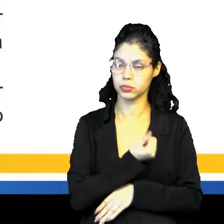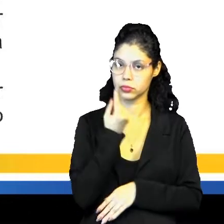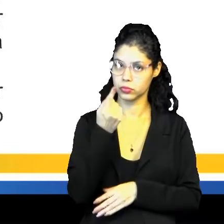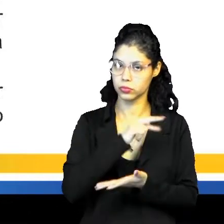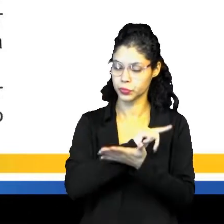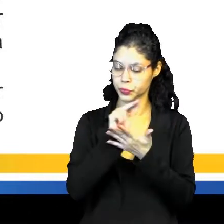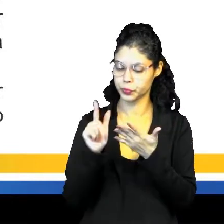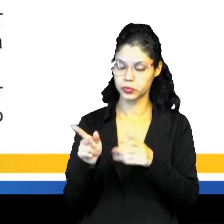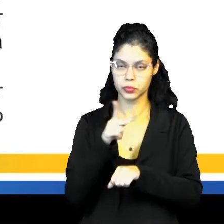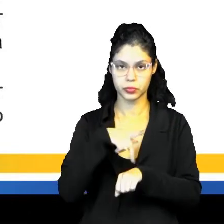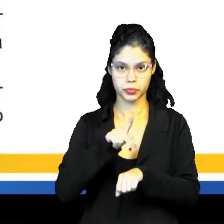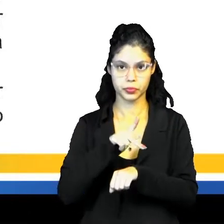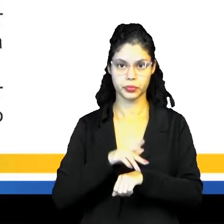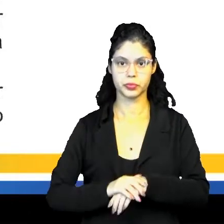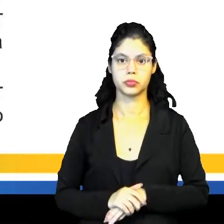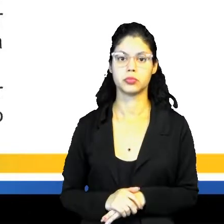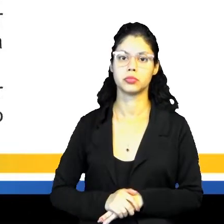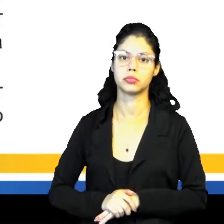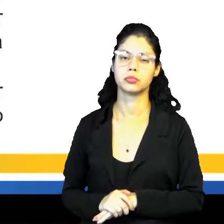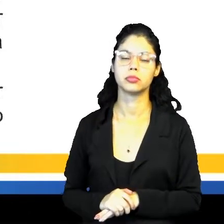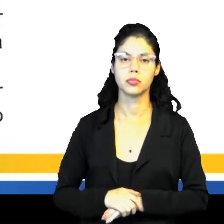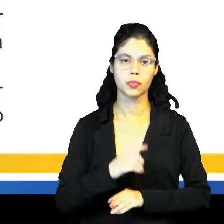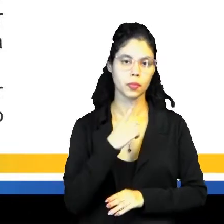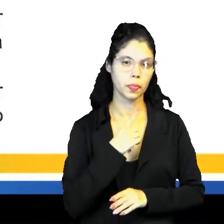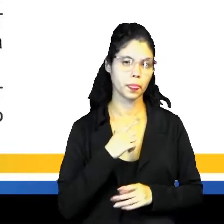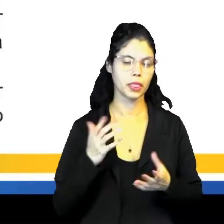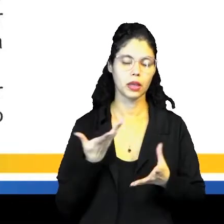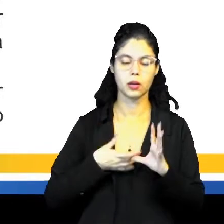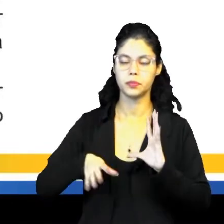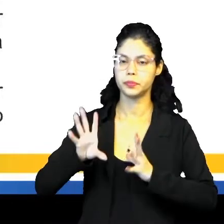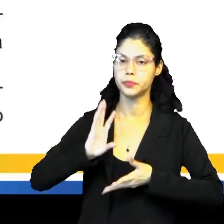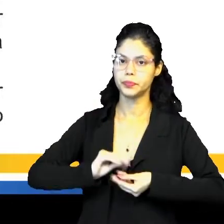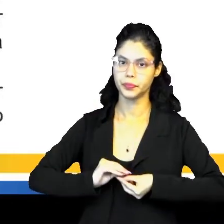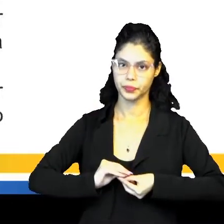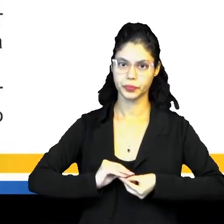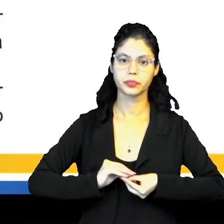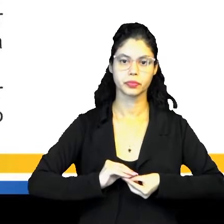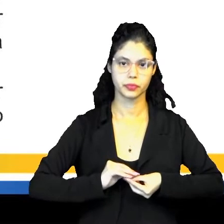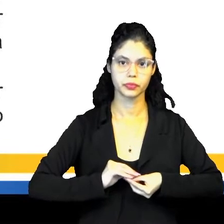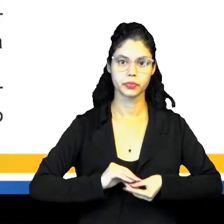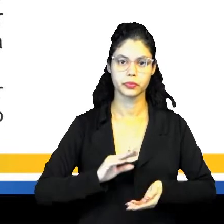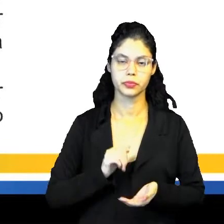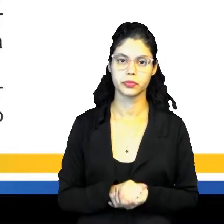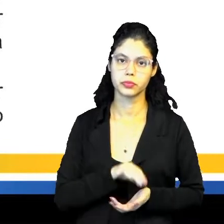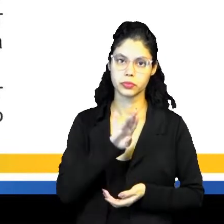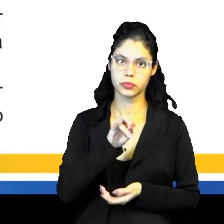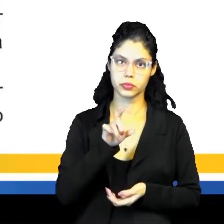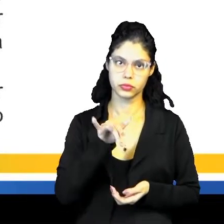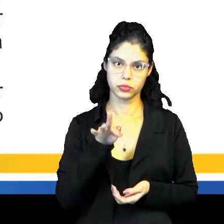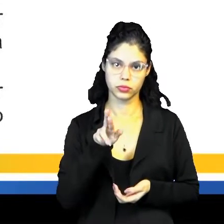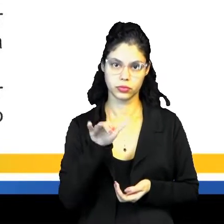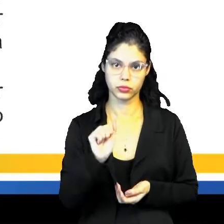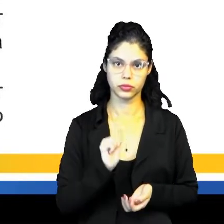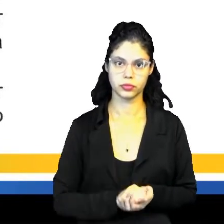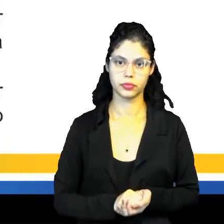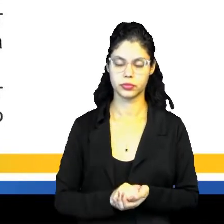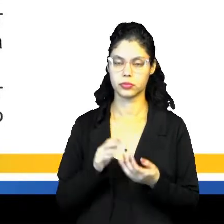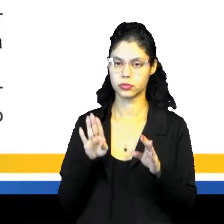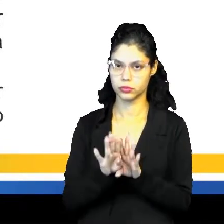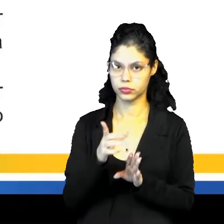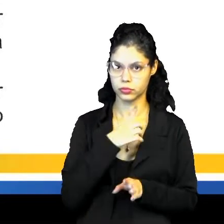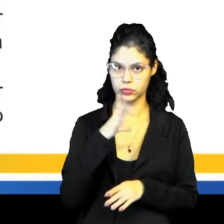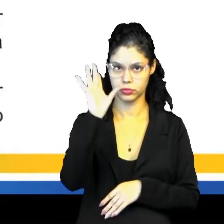em vários países. Então, galera, nós temos um mini resumo aí da biografia da Shakira, tá? E aí nós